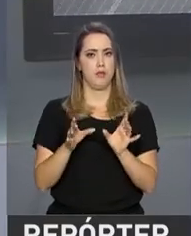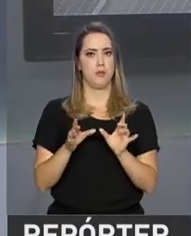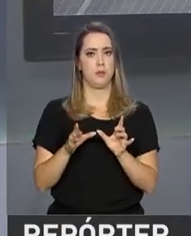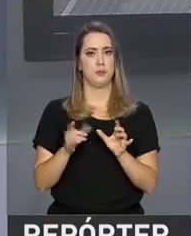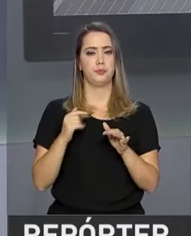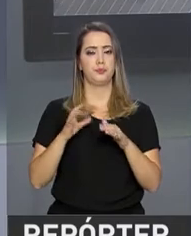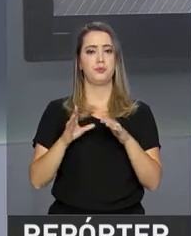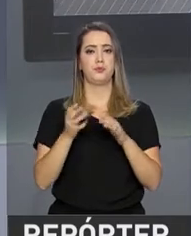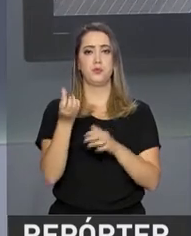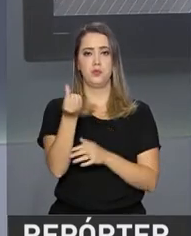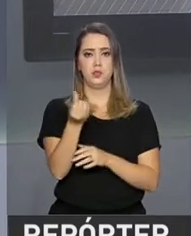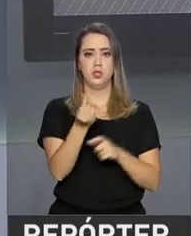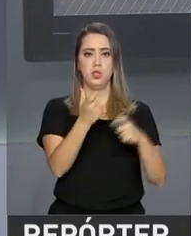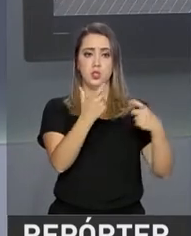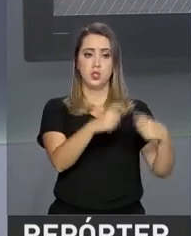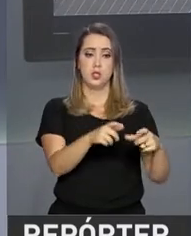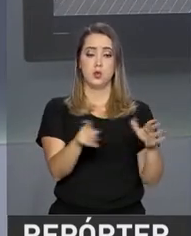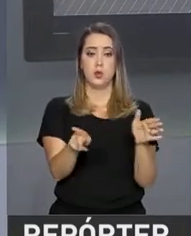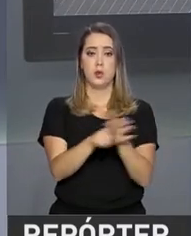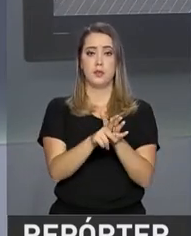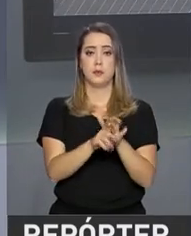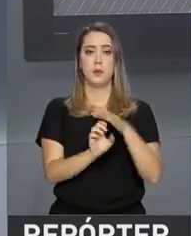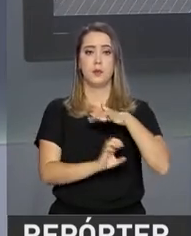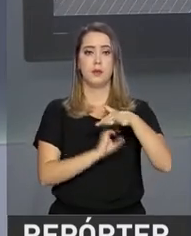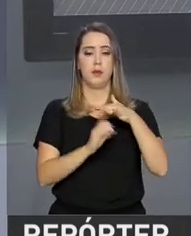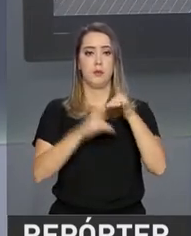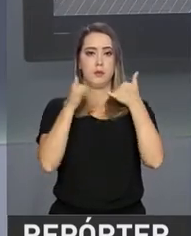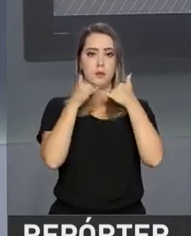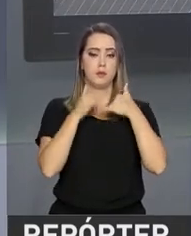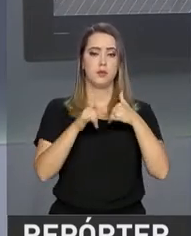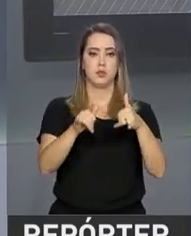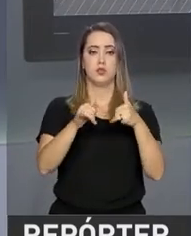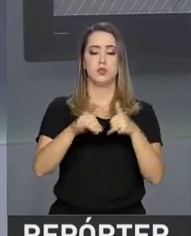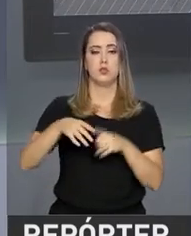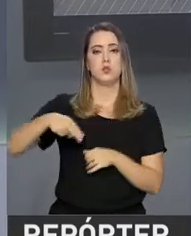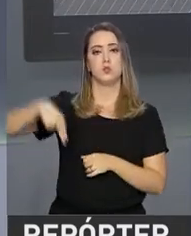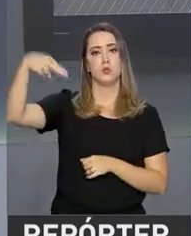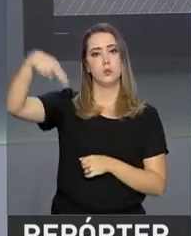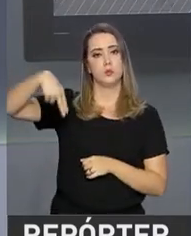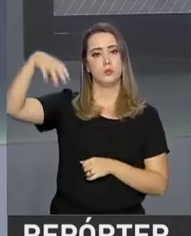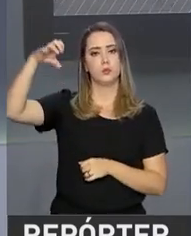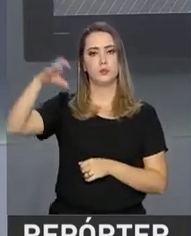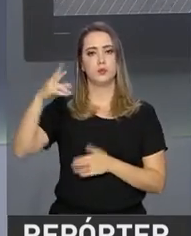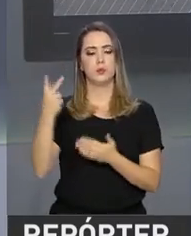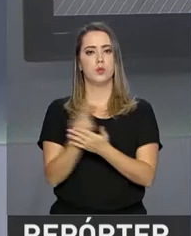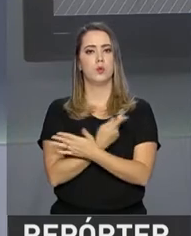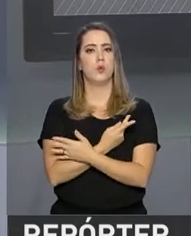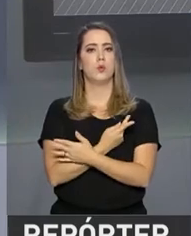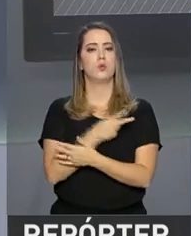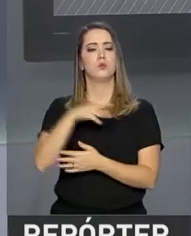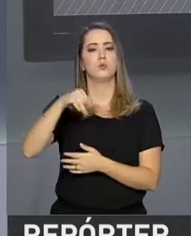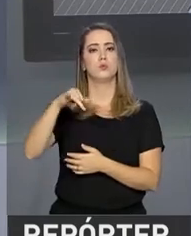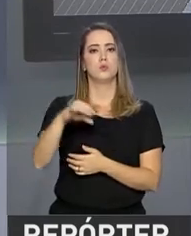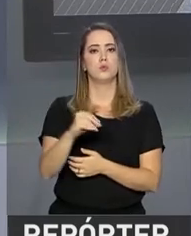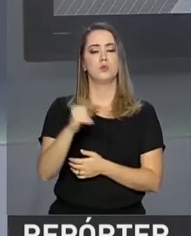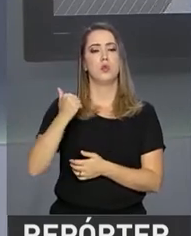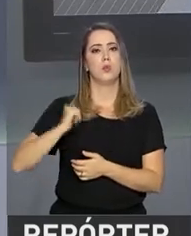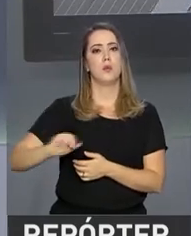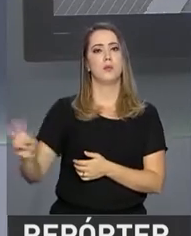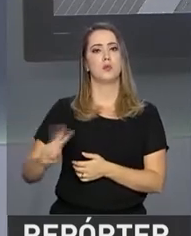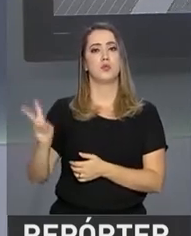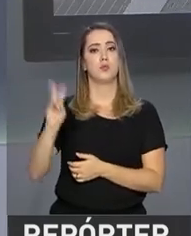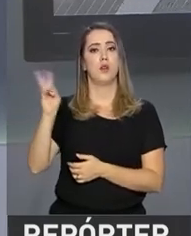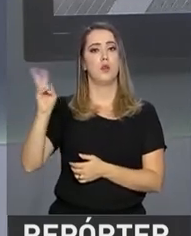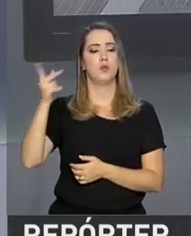de seis distribuidoras da eletrobrás que atuam no norte e nordeste deverá ocorrer no início de maio na bolsa de valores de